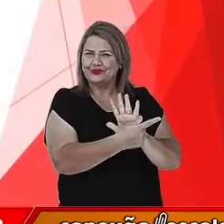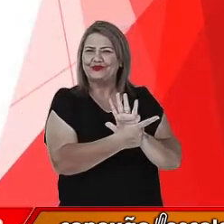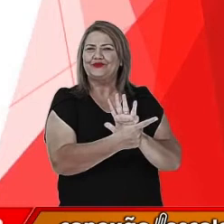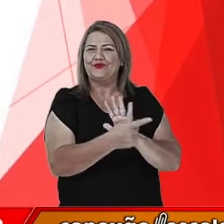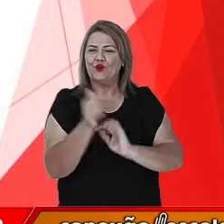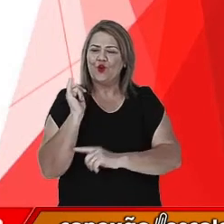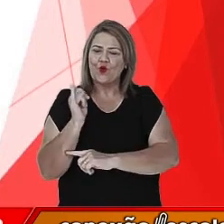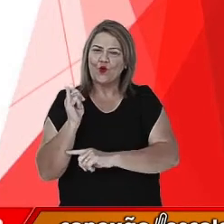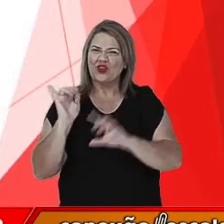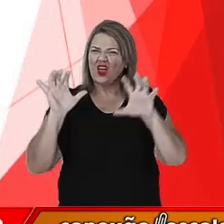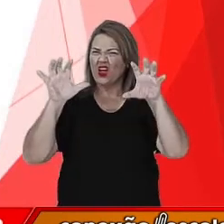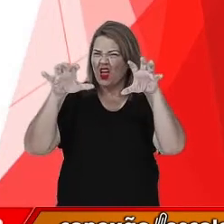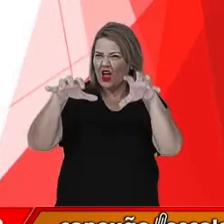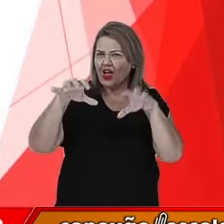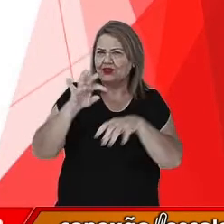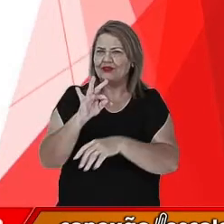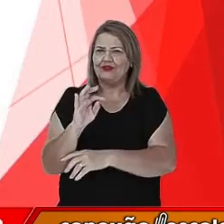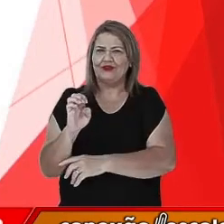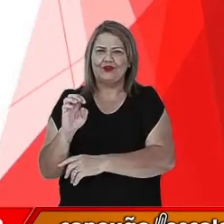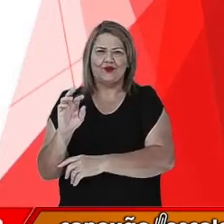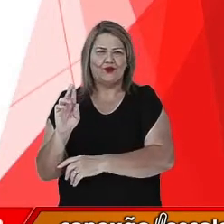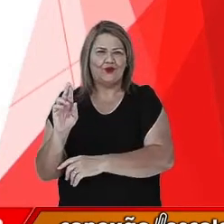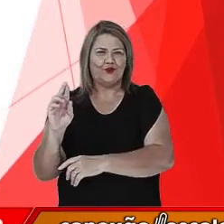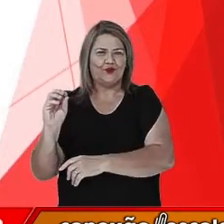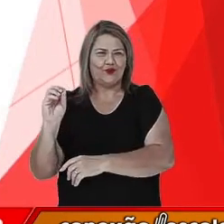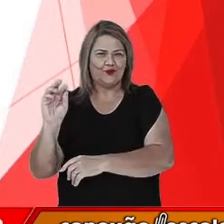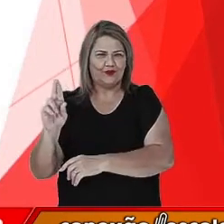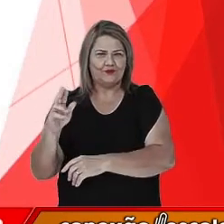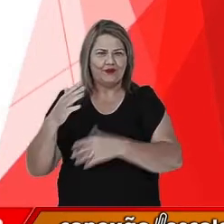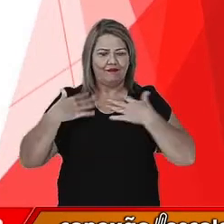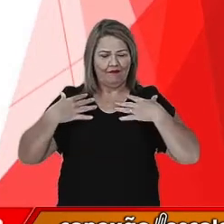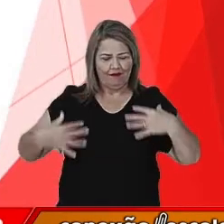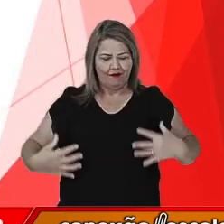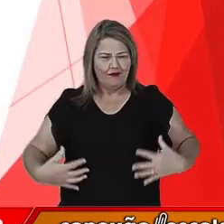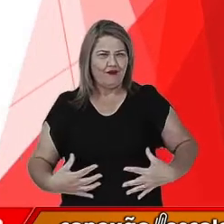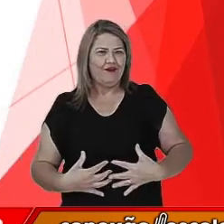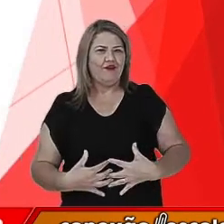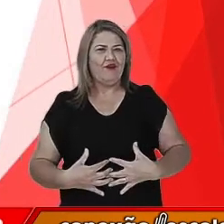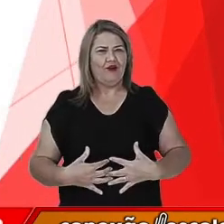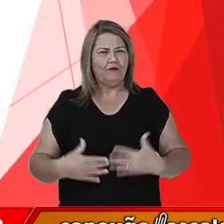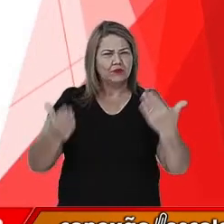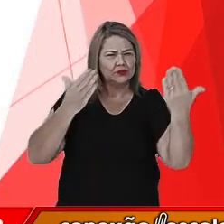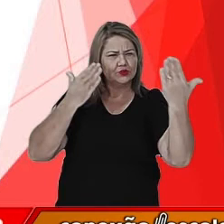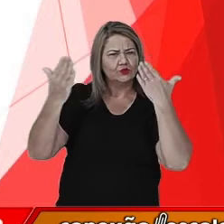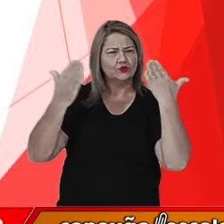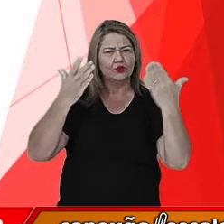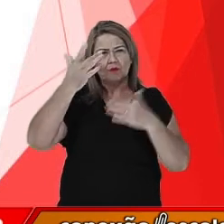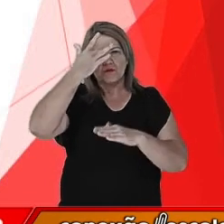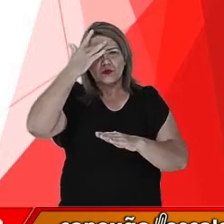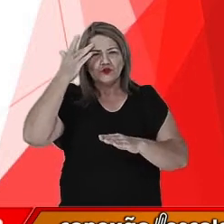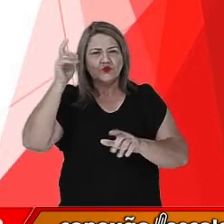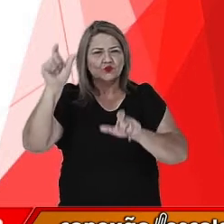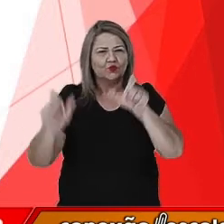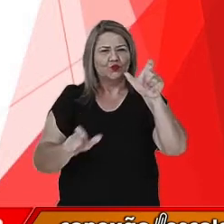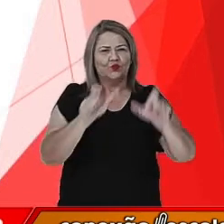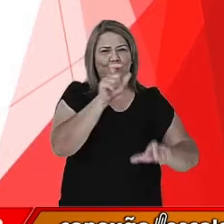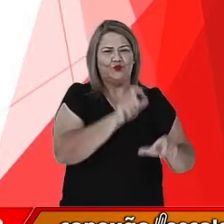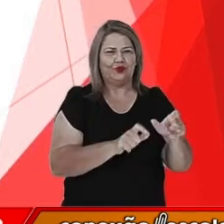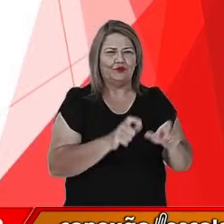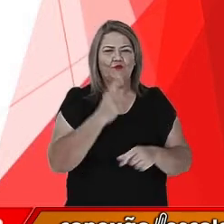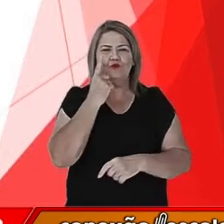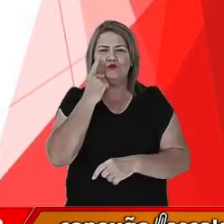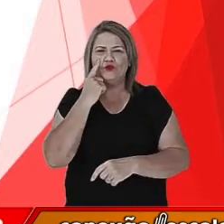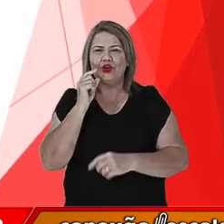conto de terror. Uma delas são as descrições físicas e psicológicas das personagens. Vejam só